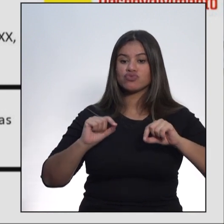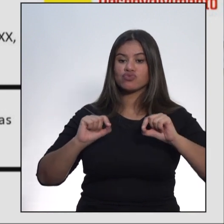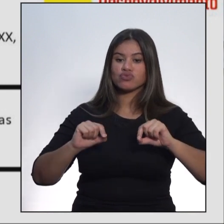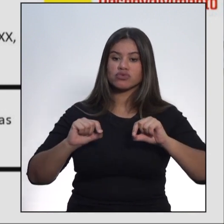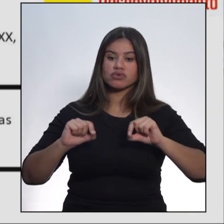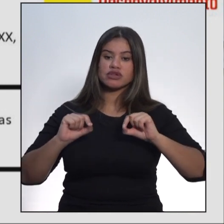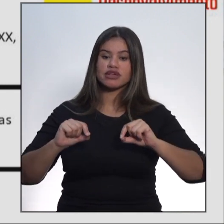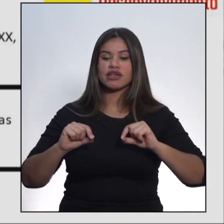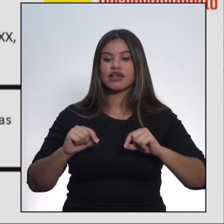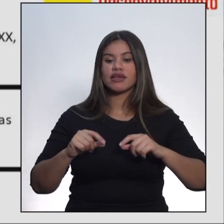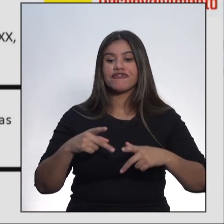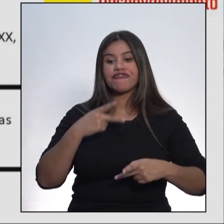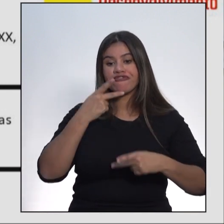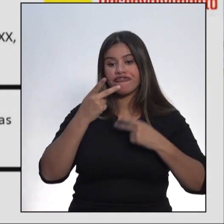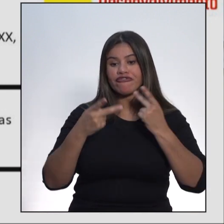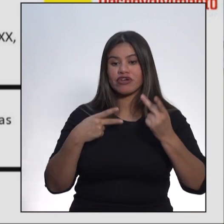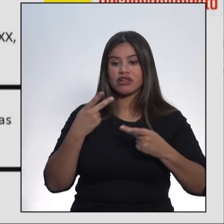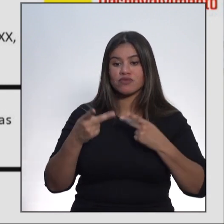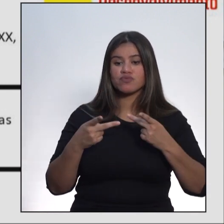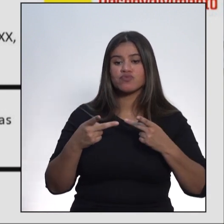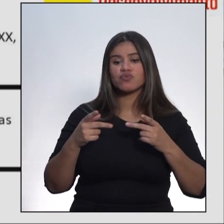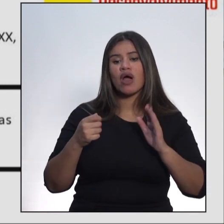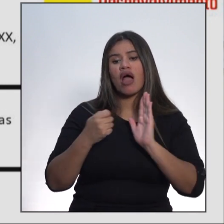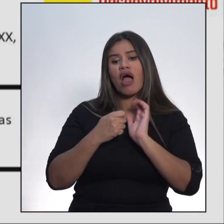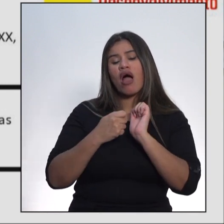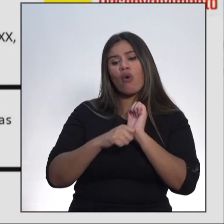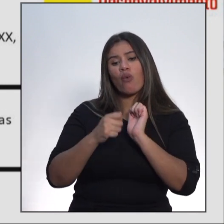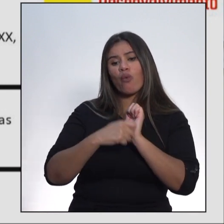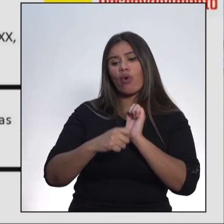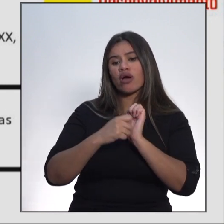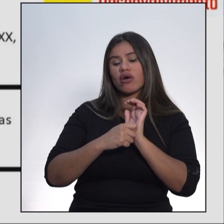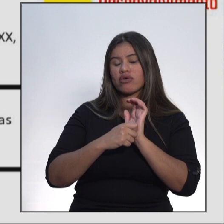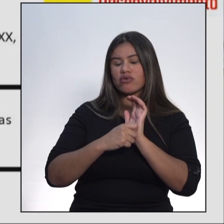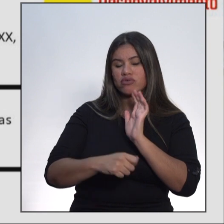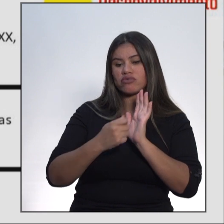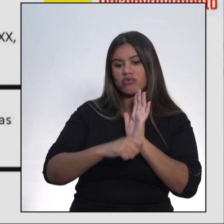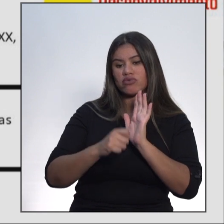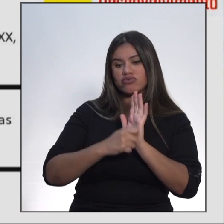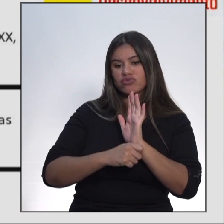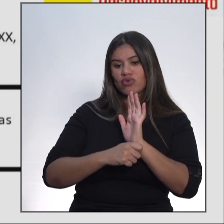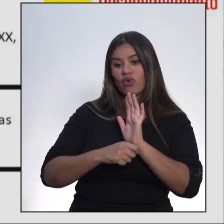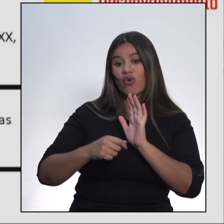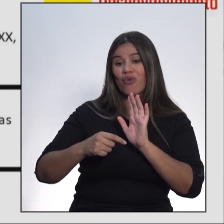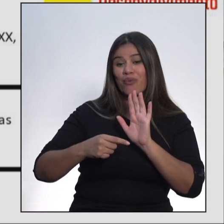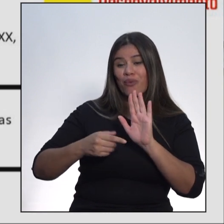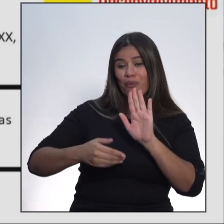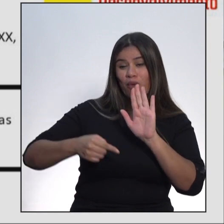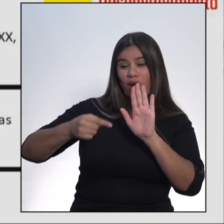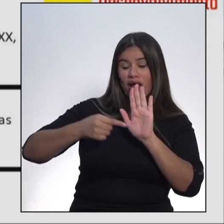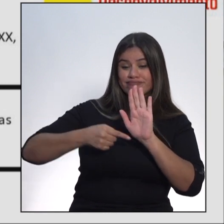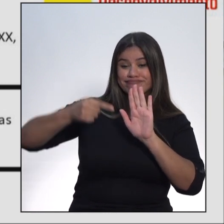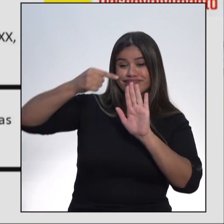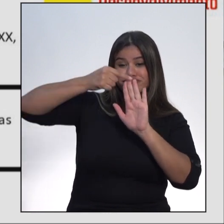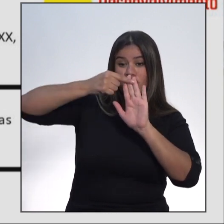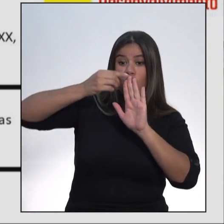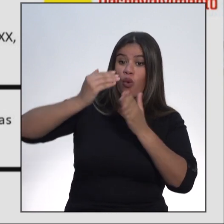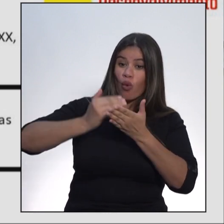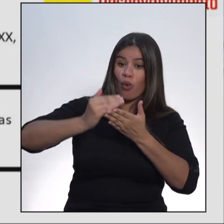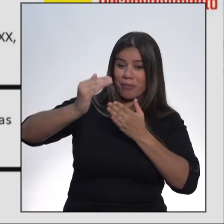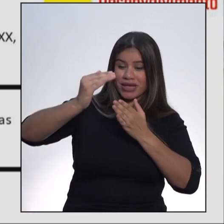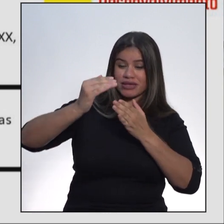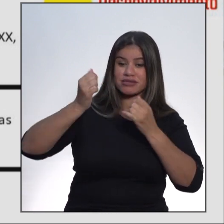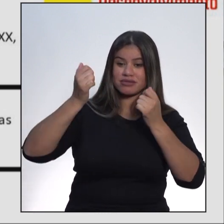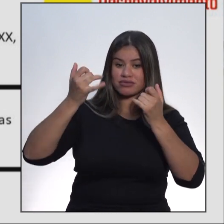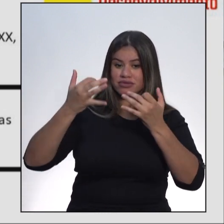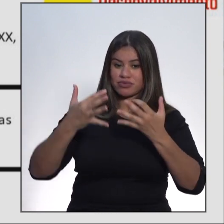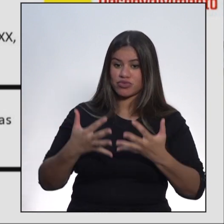o autor colocou lá no primeiro parágrafo com relação ao seu ponto de vista, que é chamado